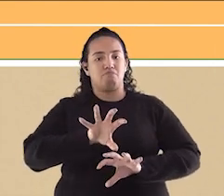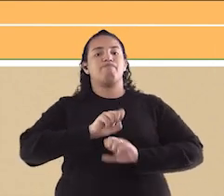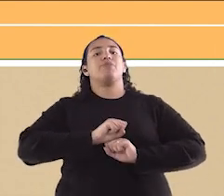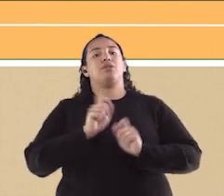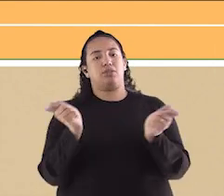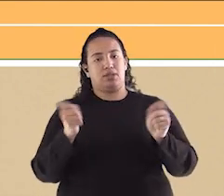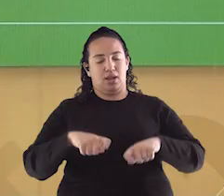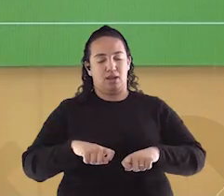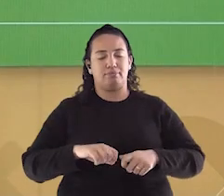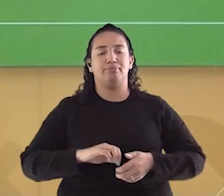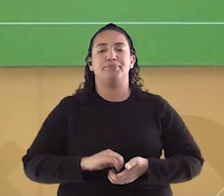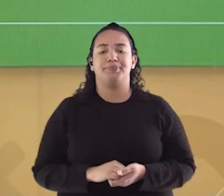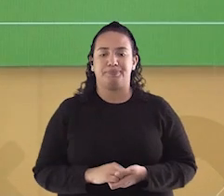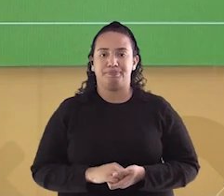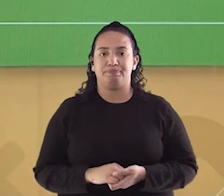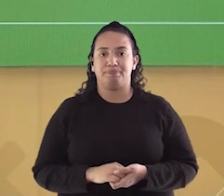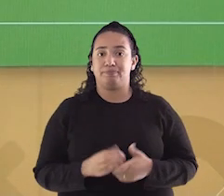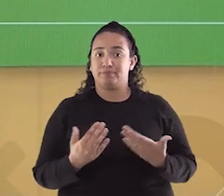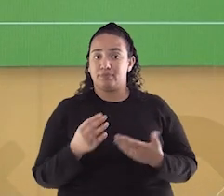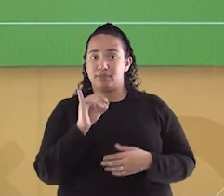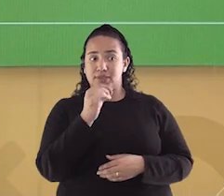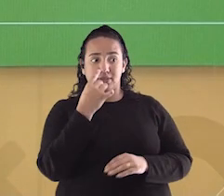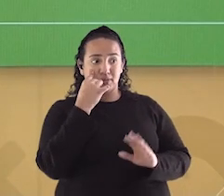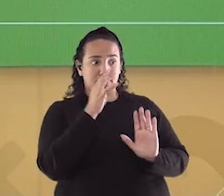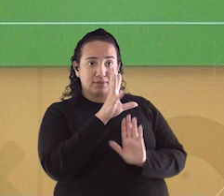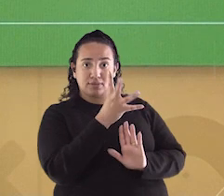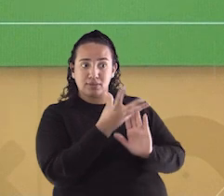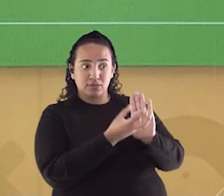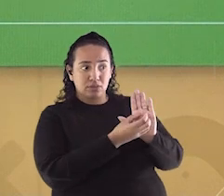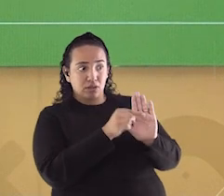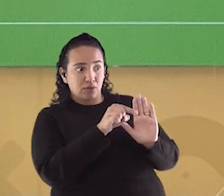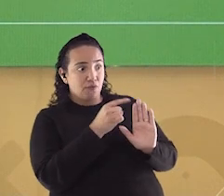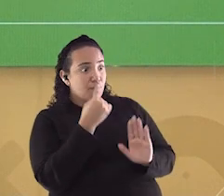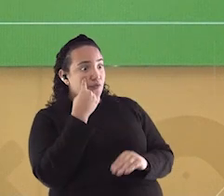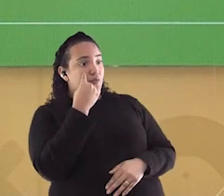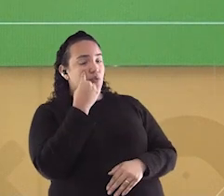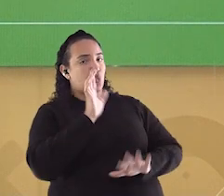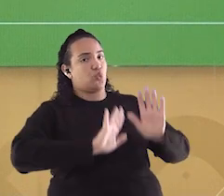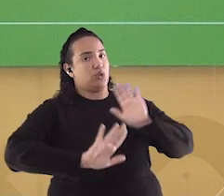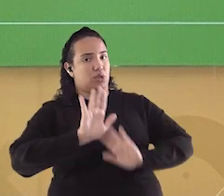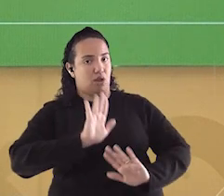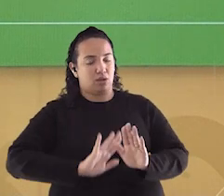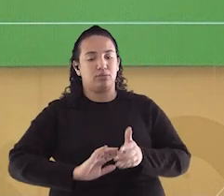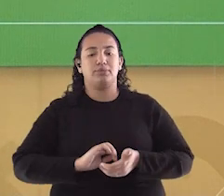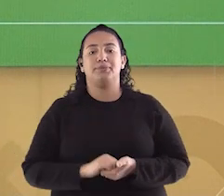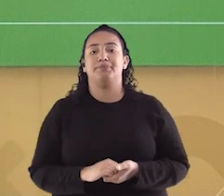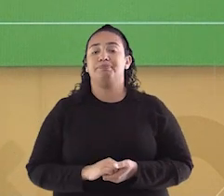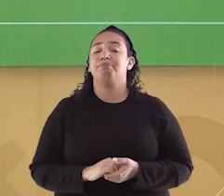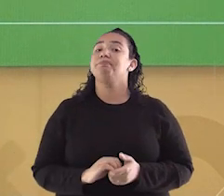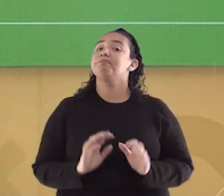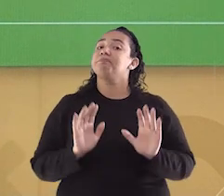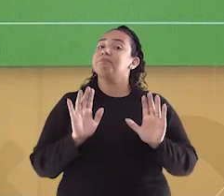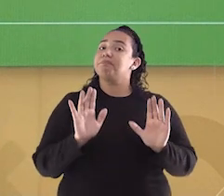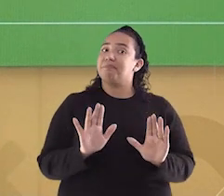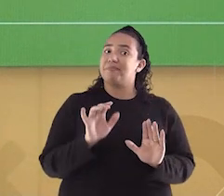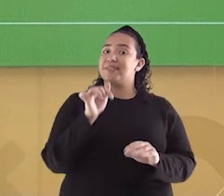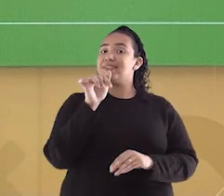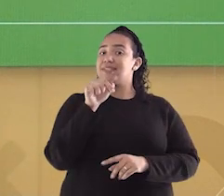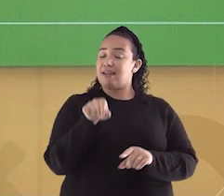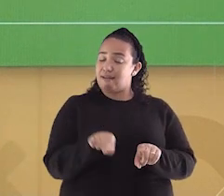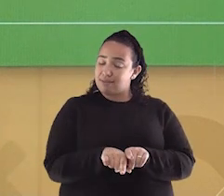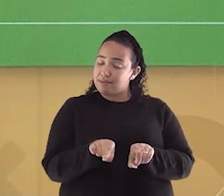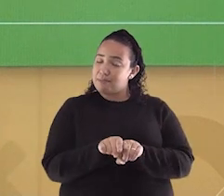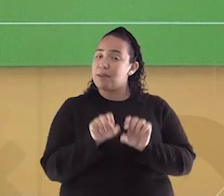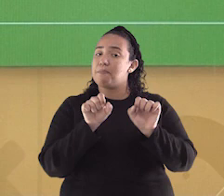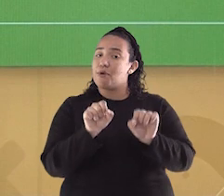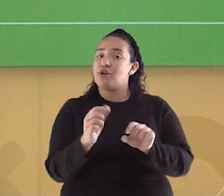trifólio? Cuidado! No entanto, depois desse filme de terror que eu falei para vocês, eu venho dizer que ela também pode nos beneficiar, né? A